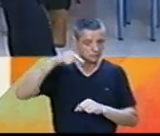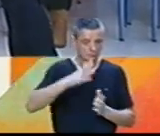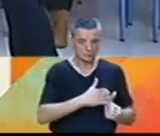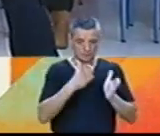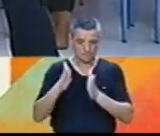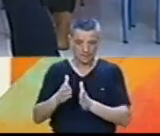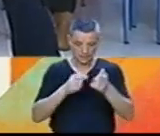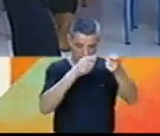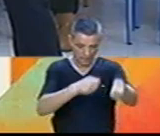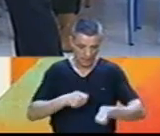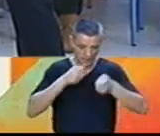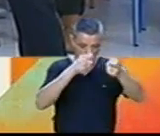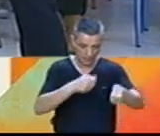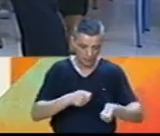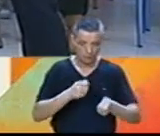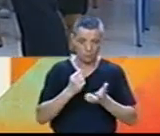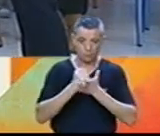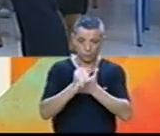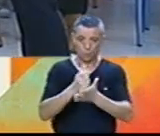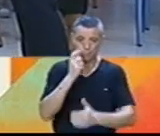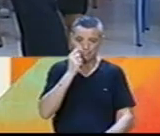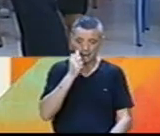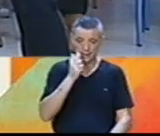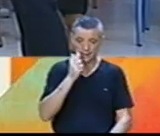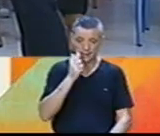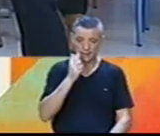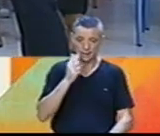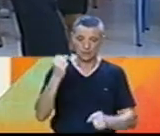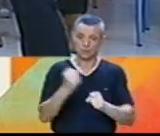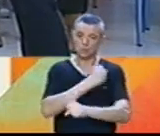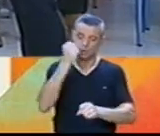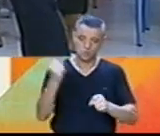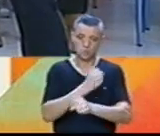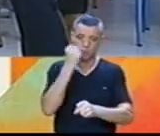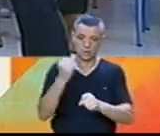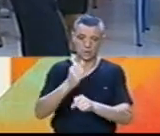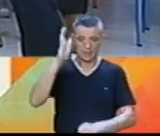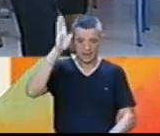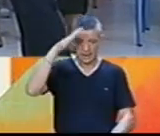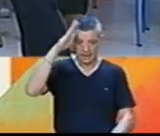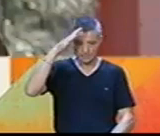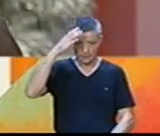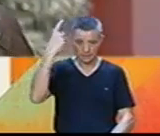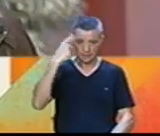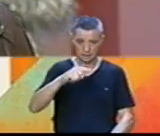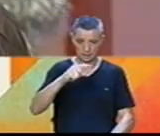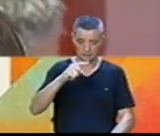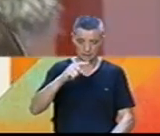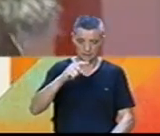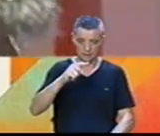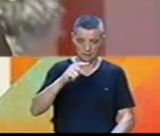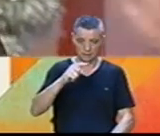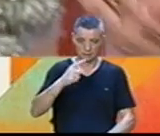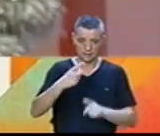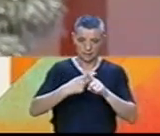parte agrícola, não é? Que temos que ajudar o pai. Sim. Por isso é muito trabalho. E animais também têm? Animais temos gatos, se alguém